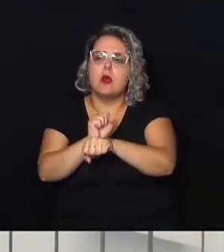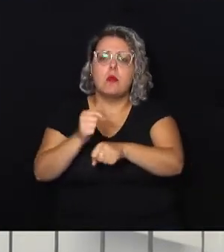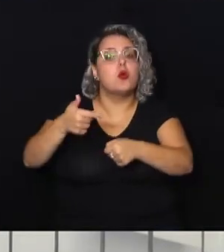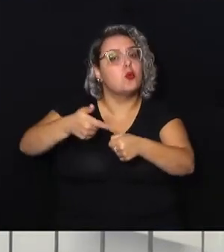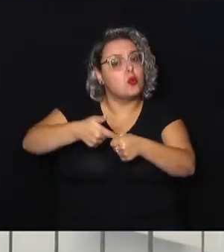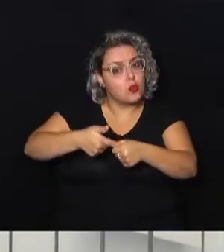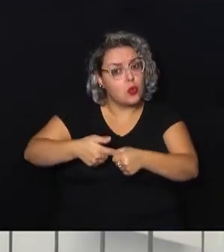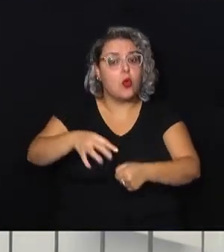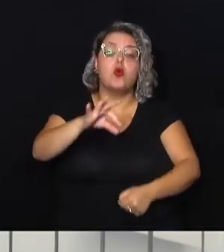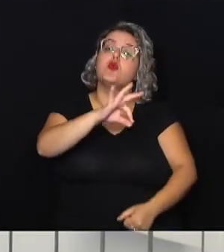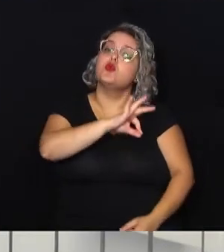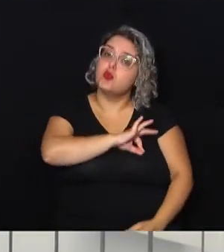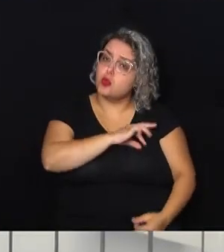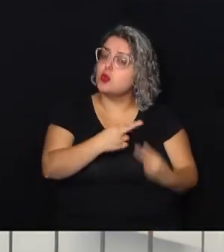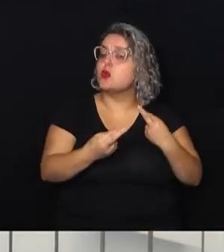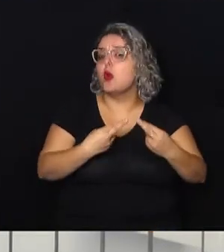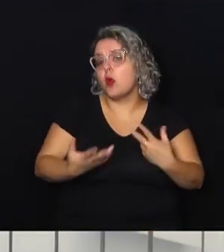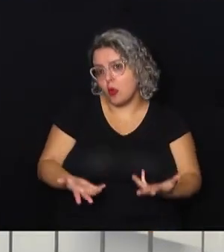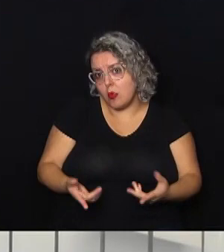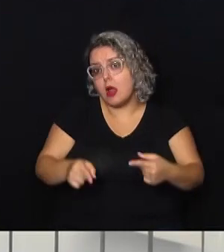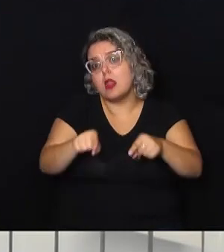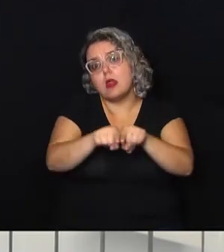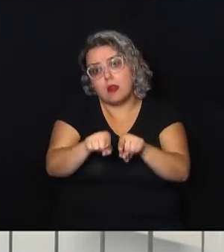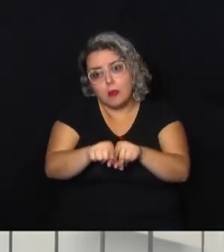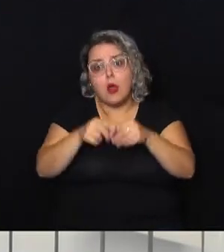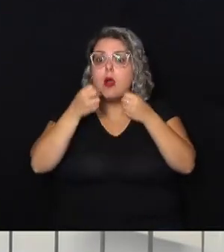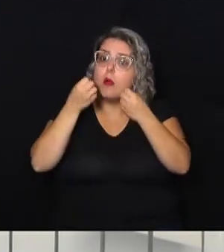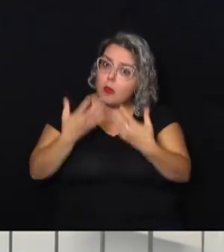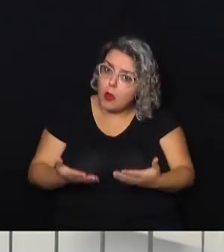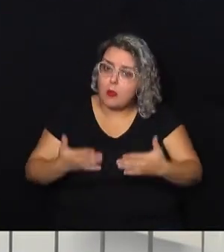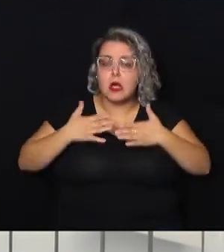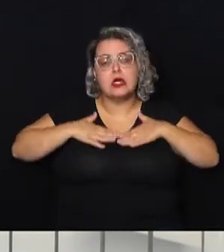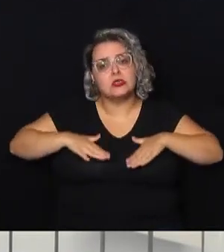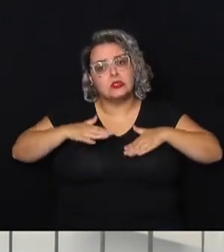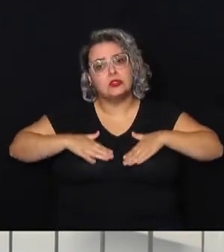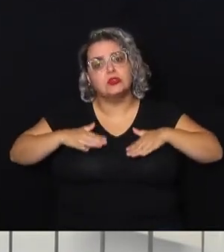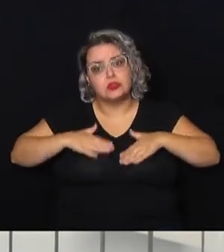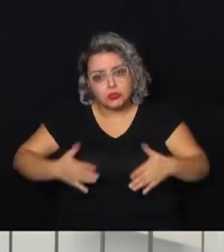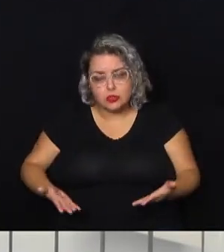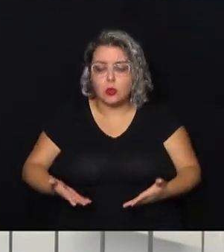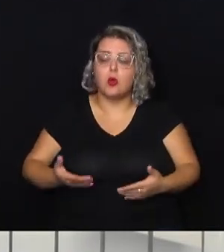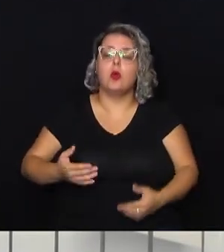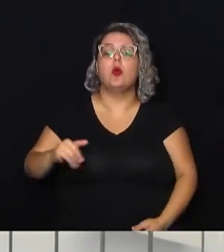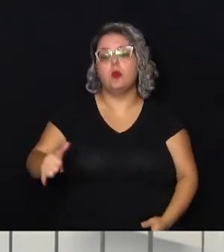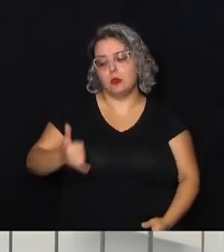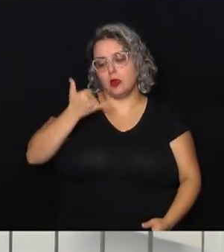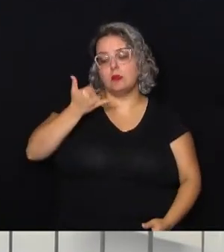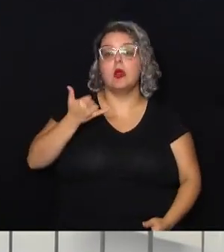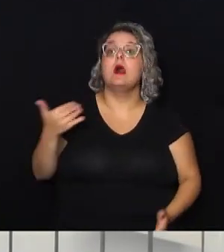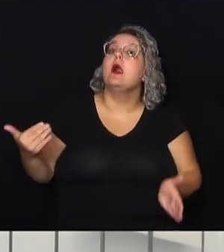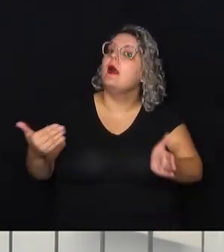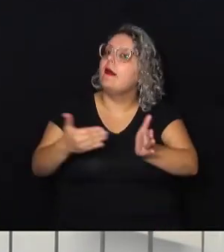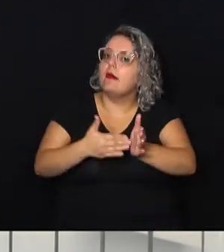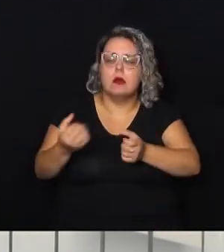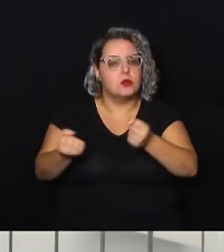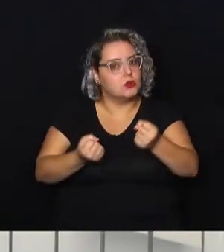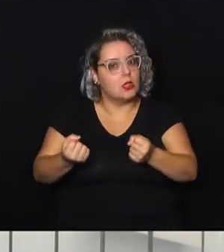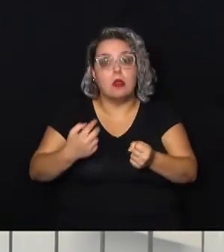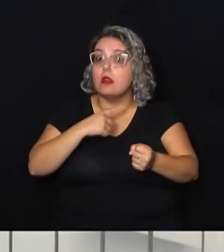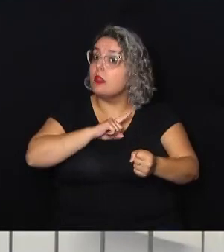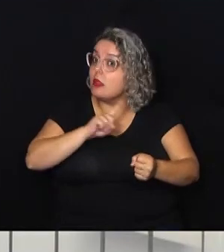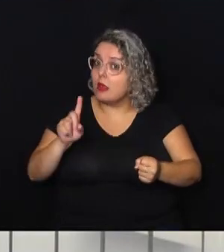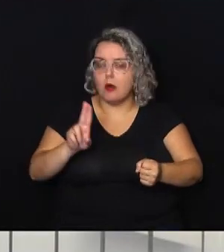em um posto da Polícia Rodoviária para você descansar ou para você pegar este celular, mas enquanto está dirigindo, não pegue